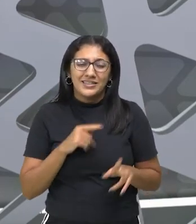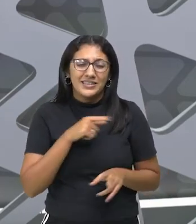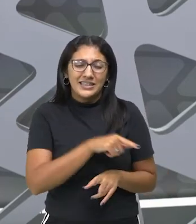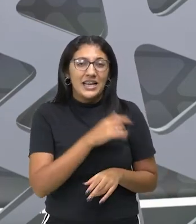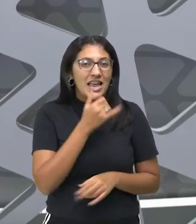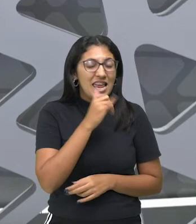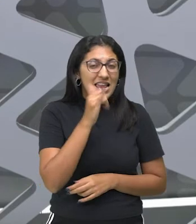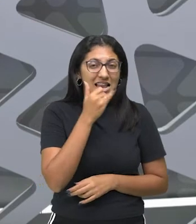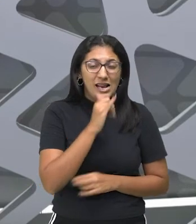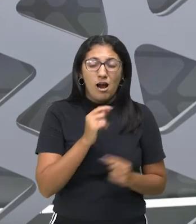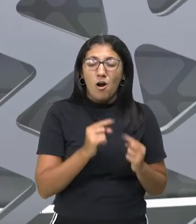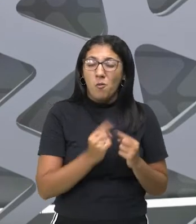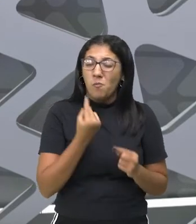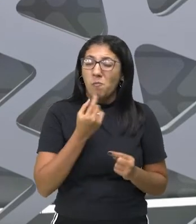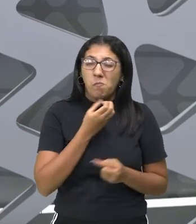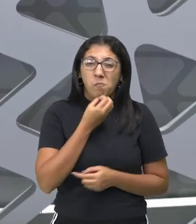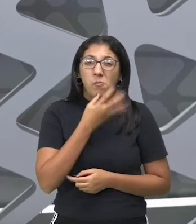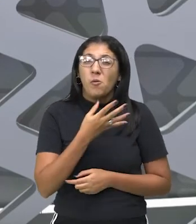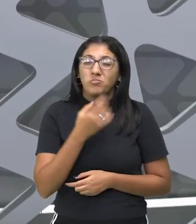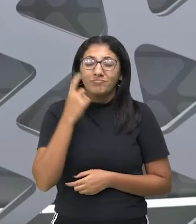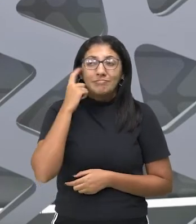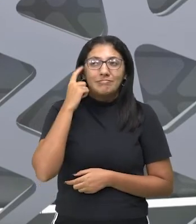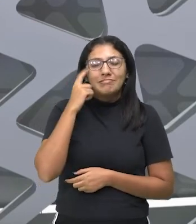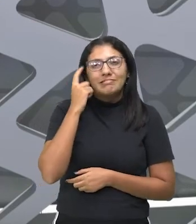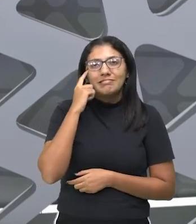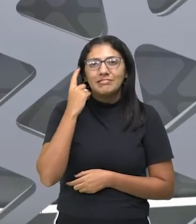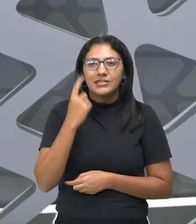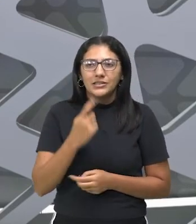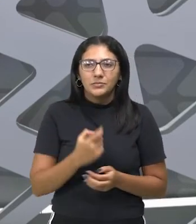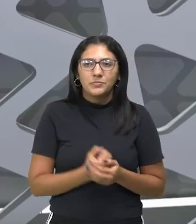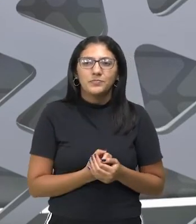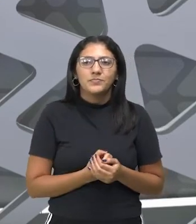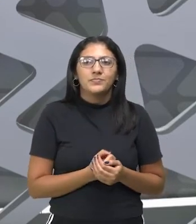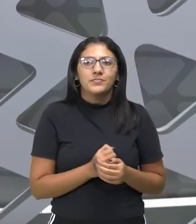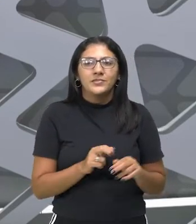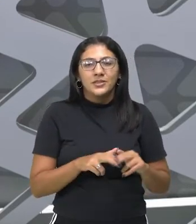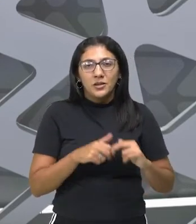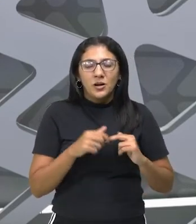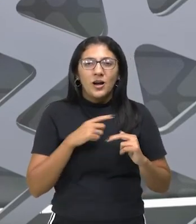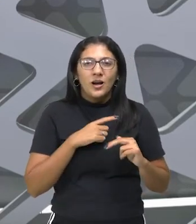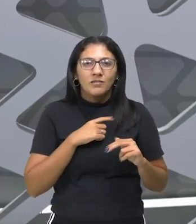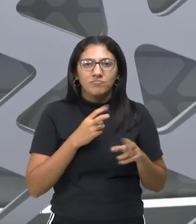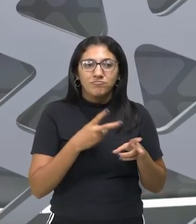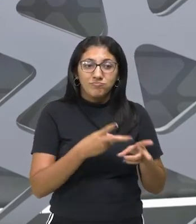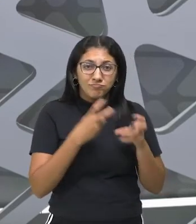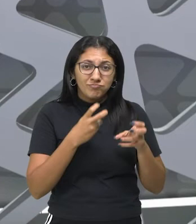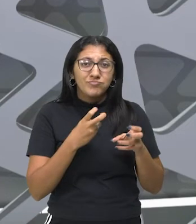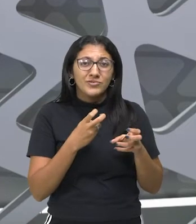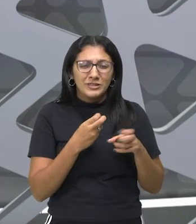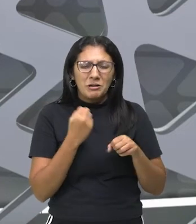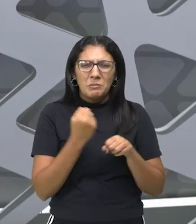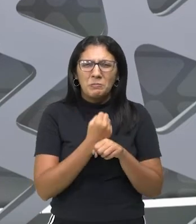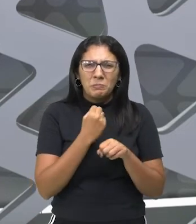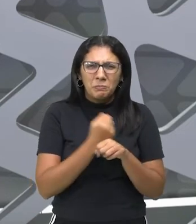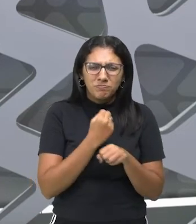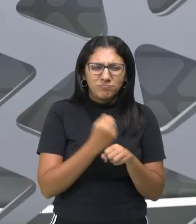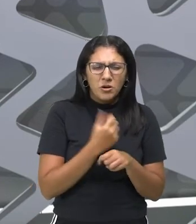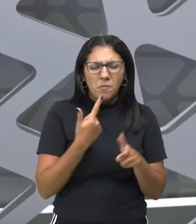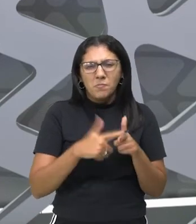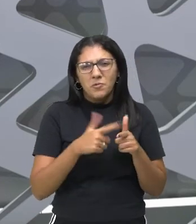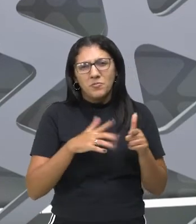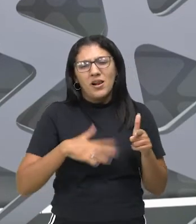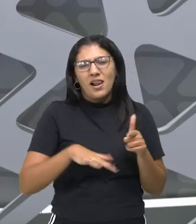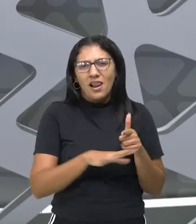energia limpa realmente como a gente pensa que é, por causa desse que nós consideramos desastre ambiental, por causa